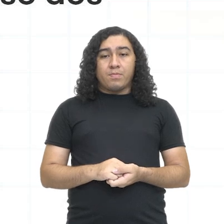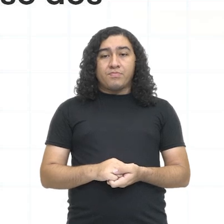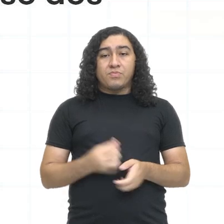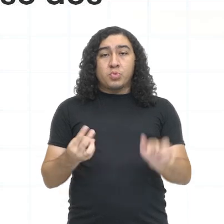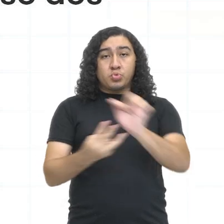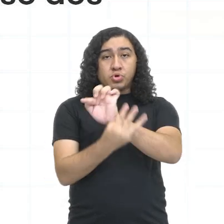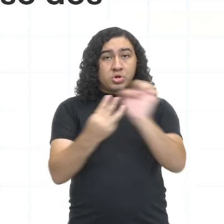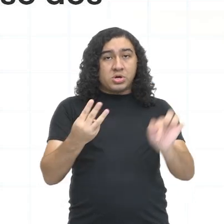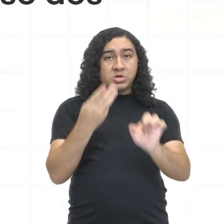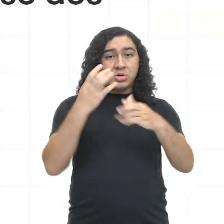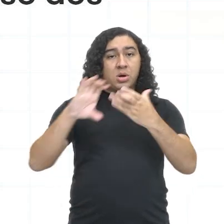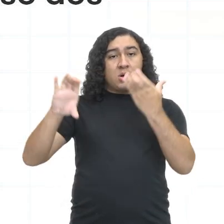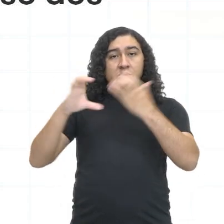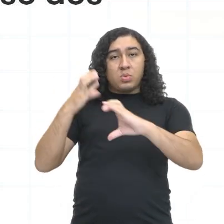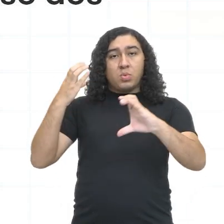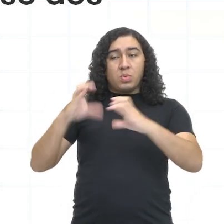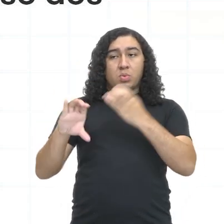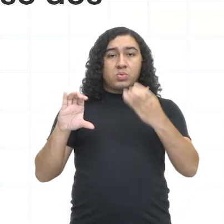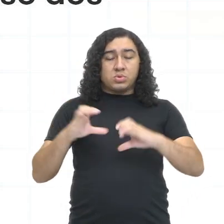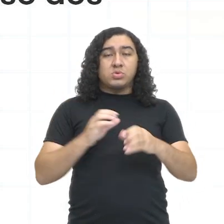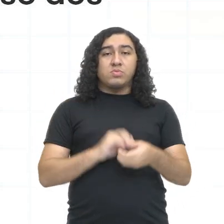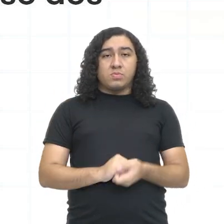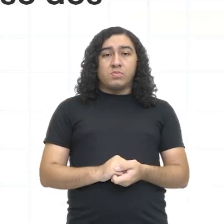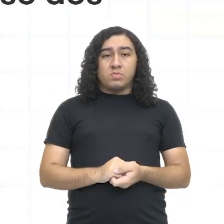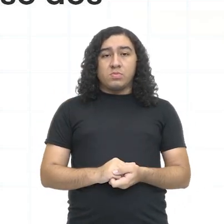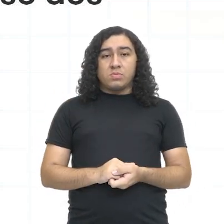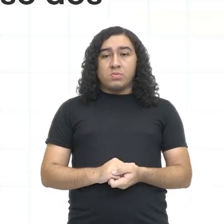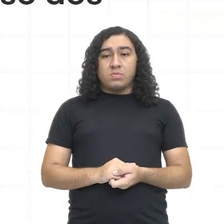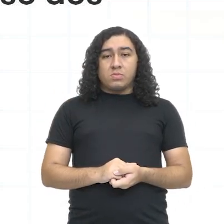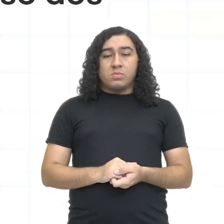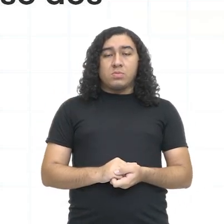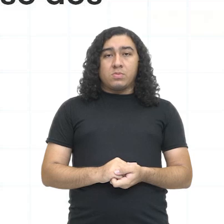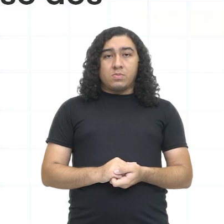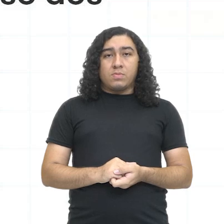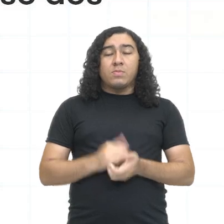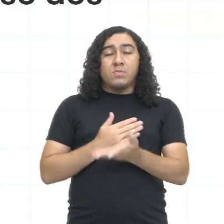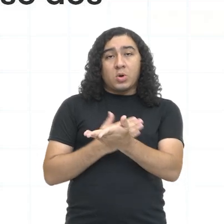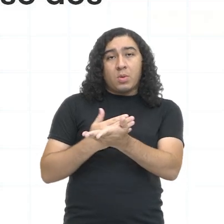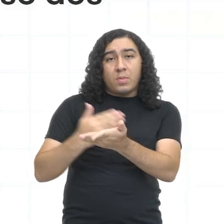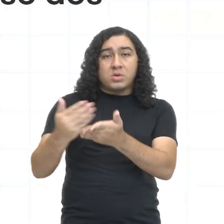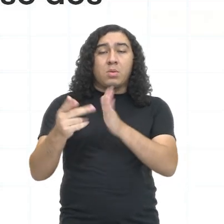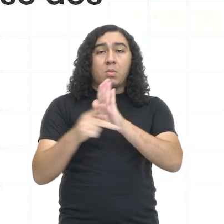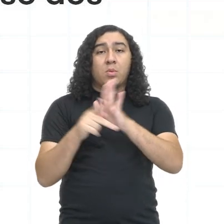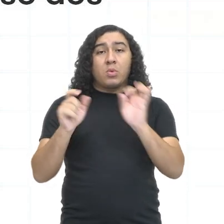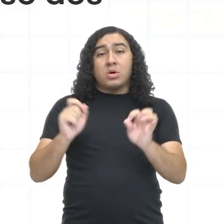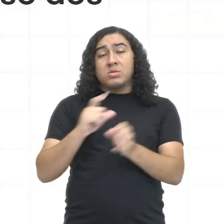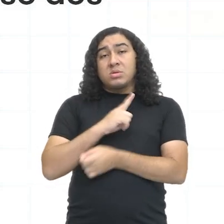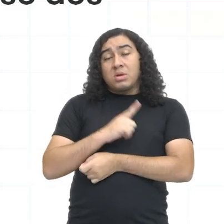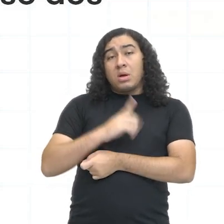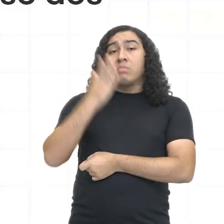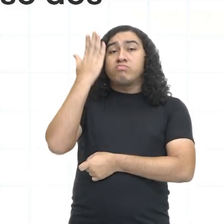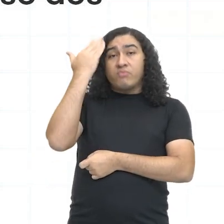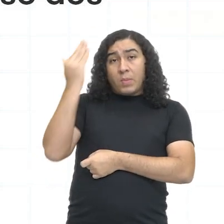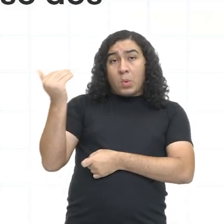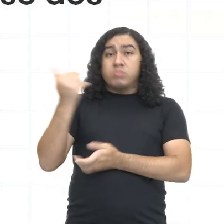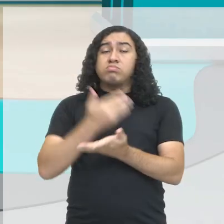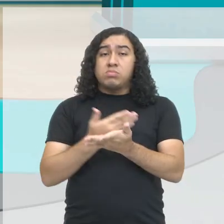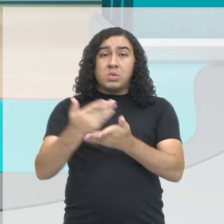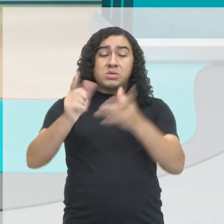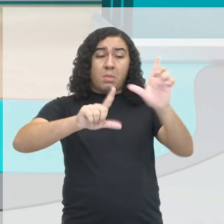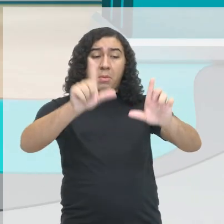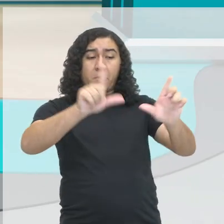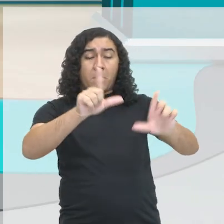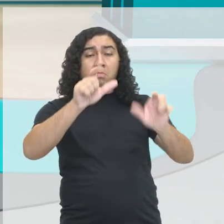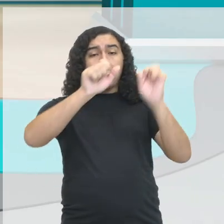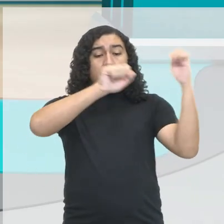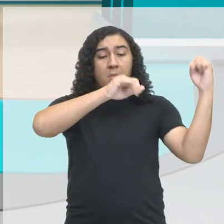Erasmo Carlos e Roberto Carlos começaram a ser conhecidos pelo público. Então, o